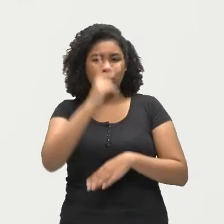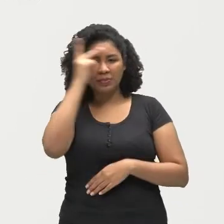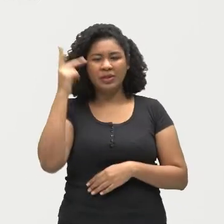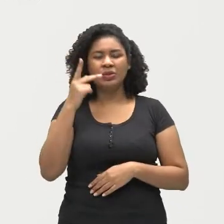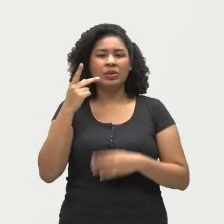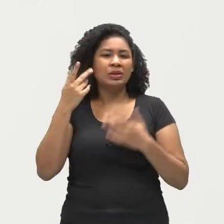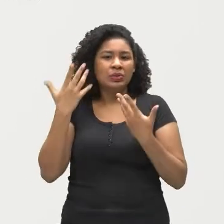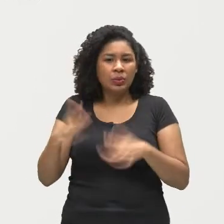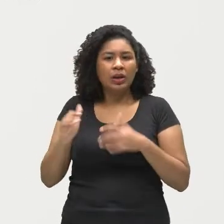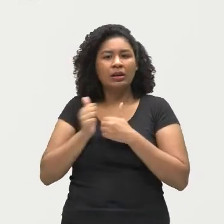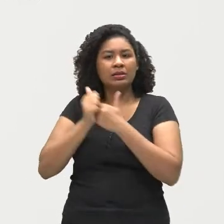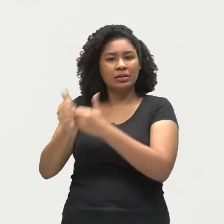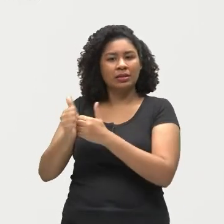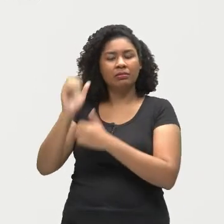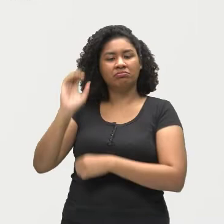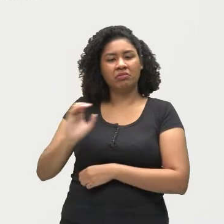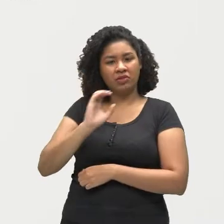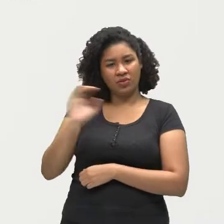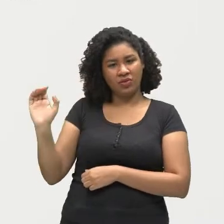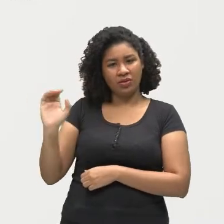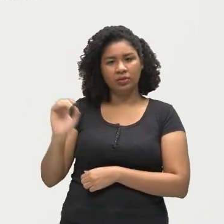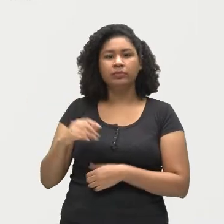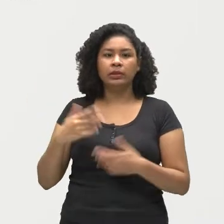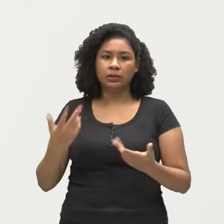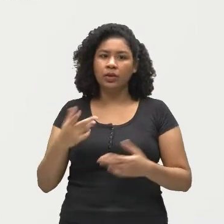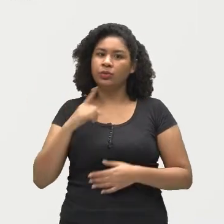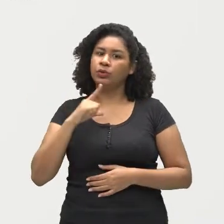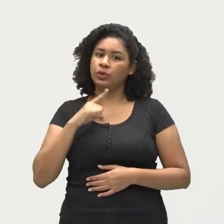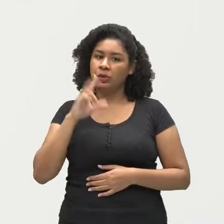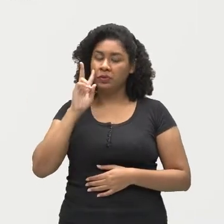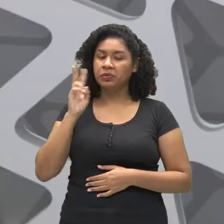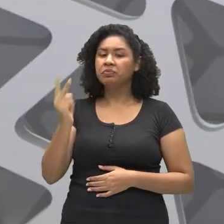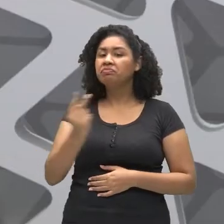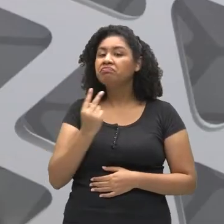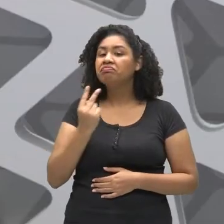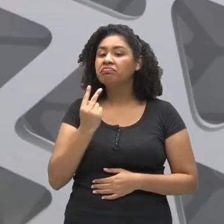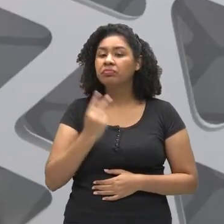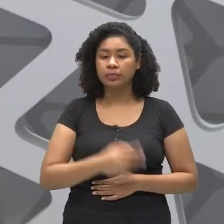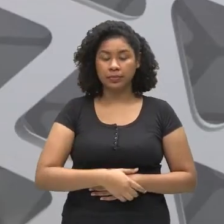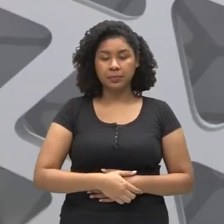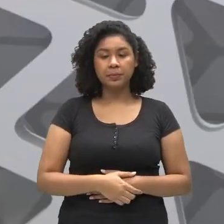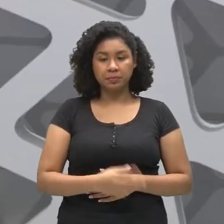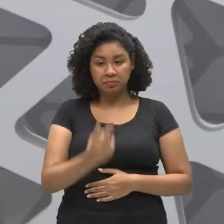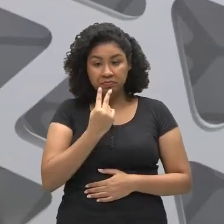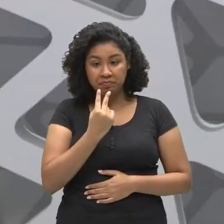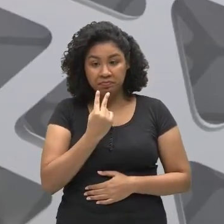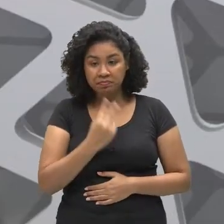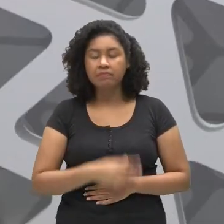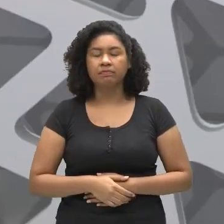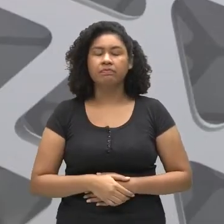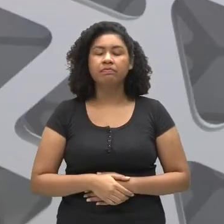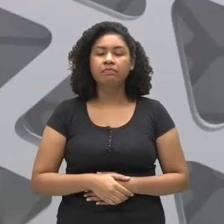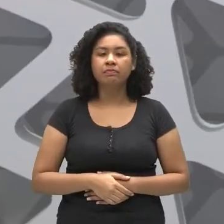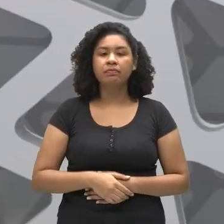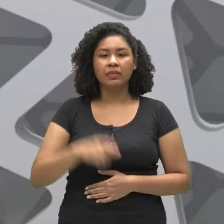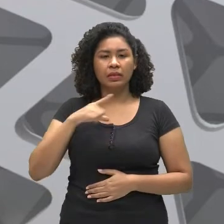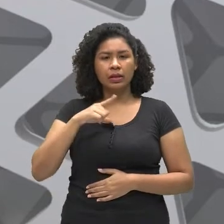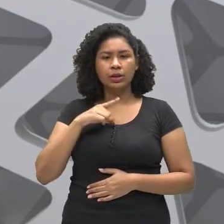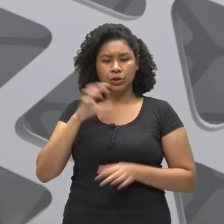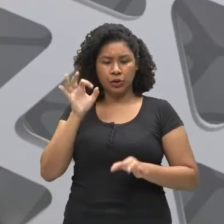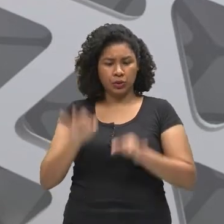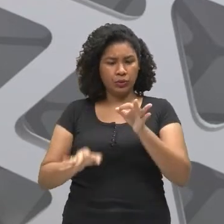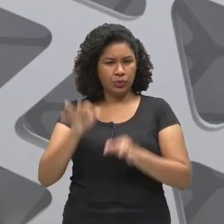veja bem, o tribunal ele já existia. Pode voltar aqui para a professora rapidinho. O tribunal ele já existia lá no século